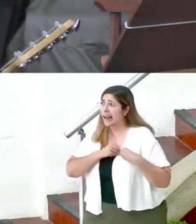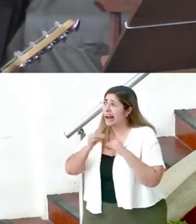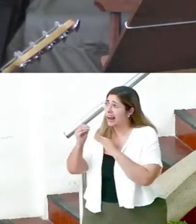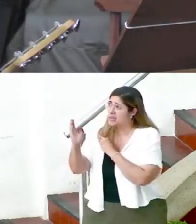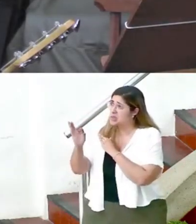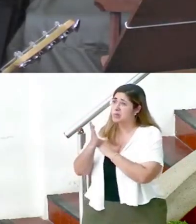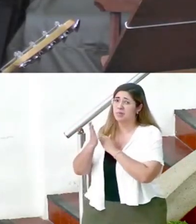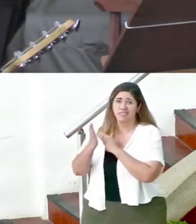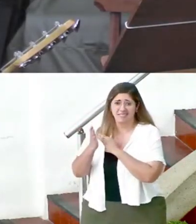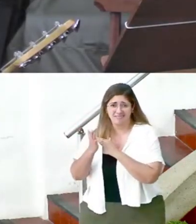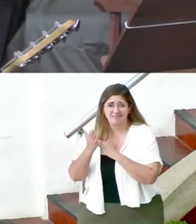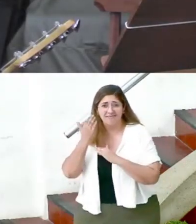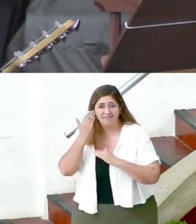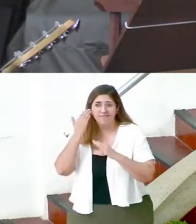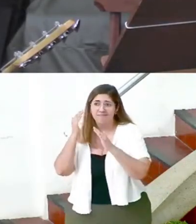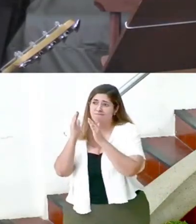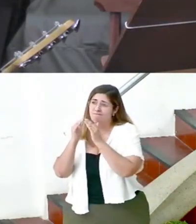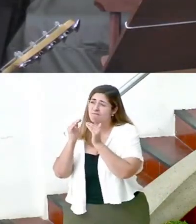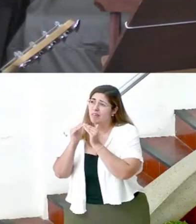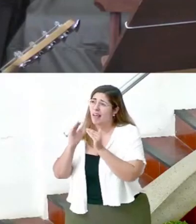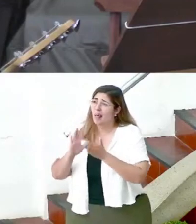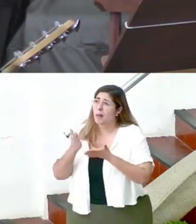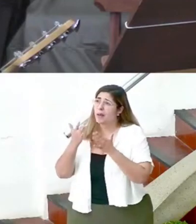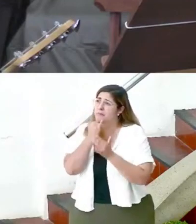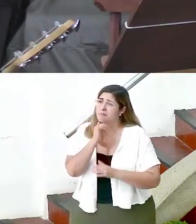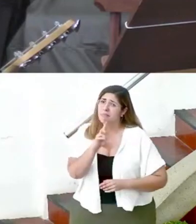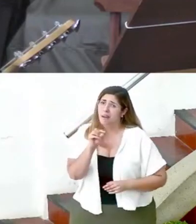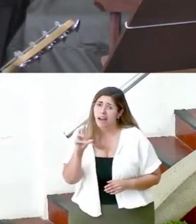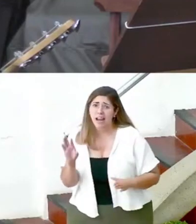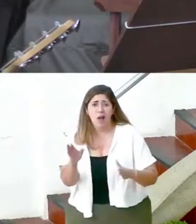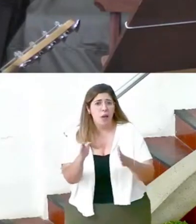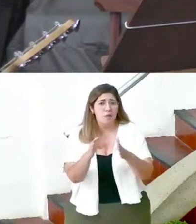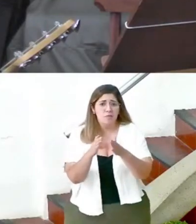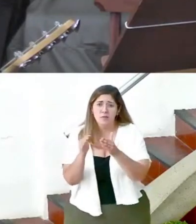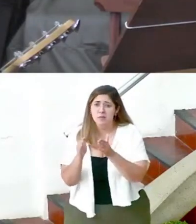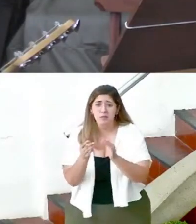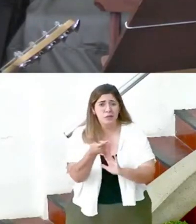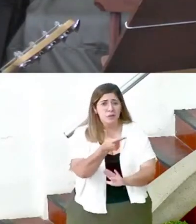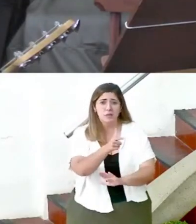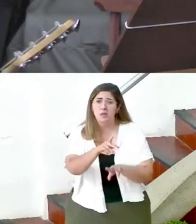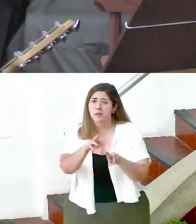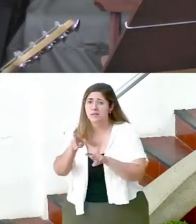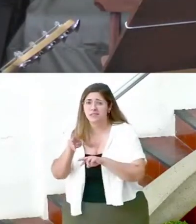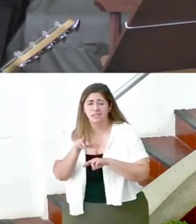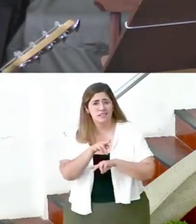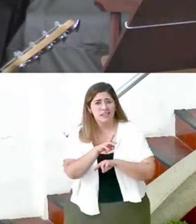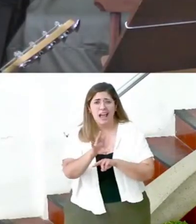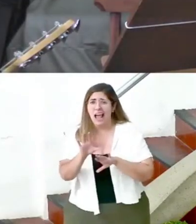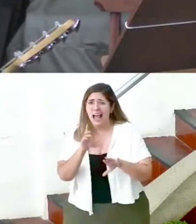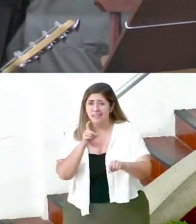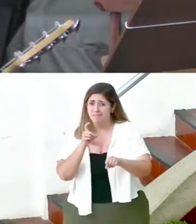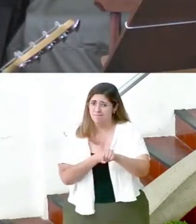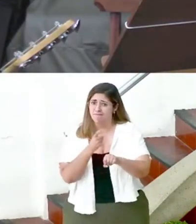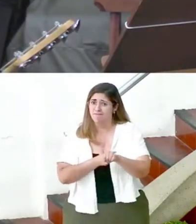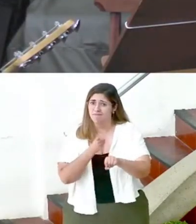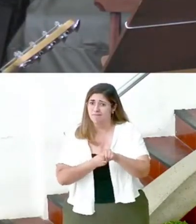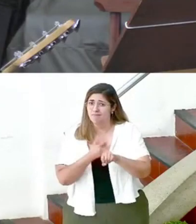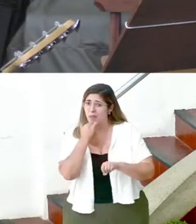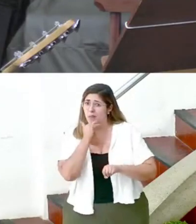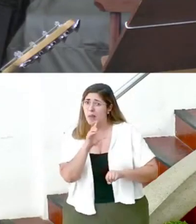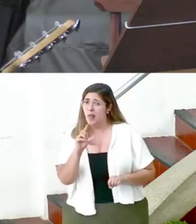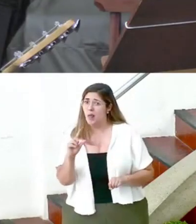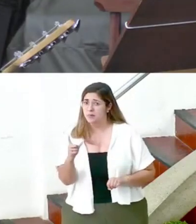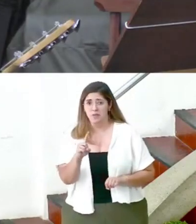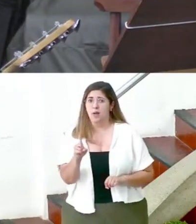talvez Deus queira me ver mais pedindo perdão aos meus irmãos pela dureza que eu tenho em tratá-los quando eu não os perdoo, quando eles fazem alguma coisa